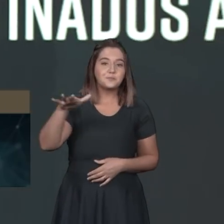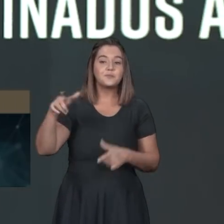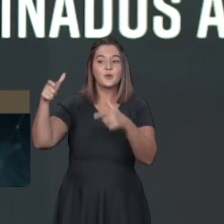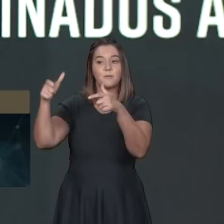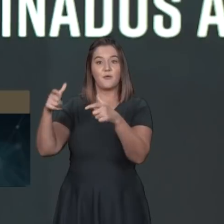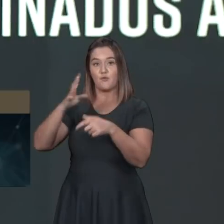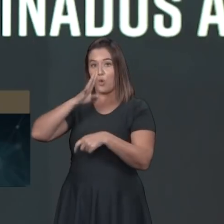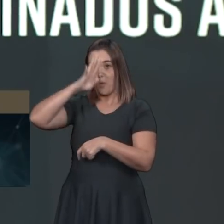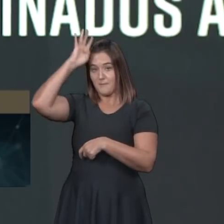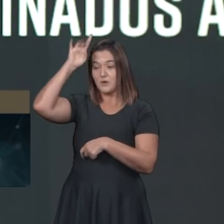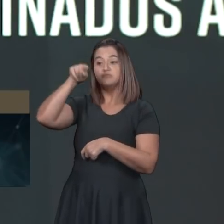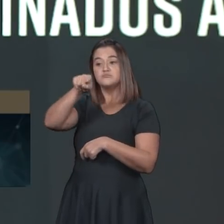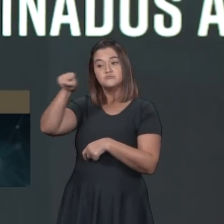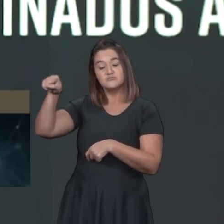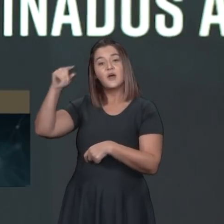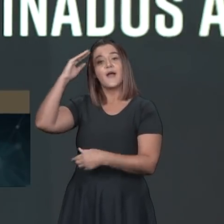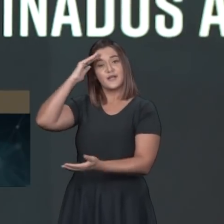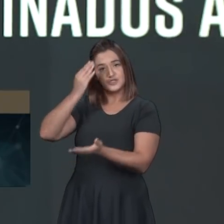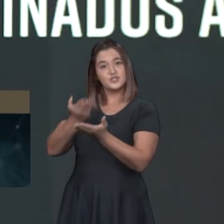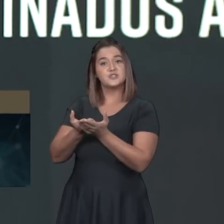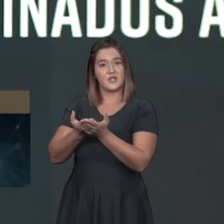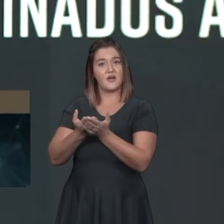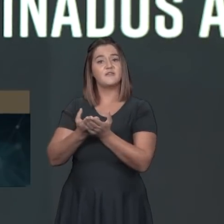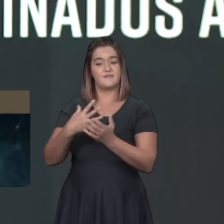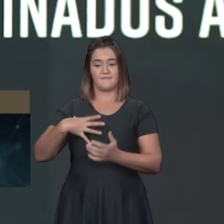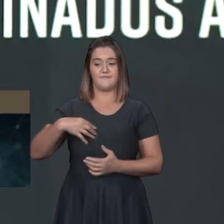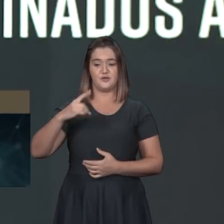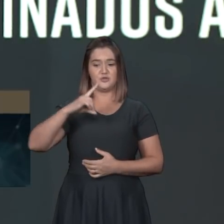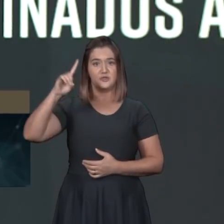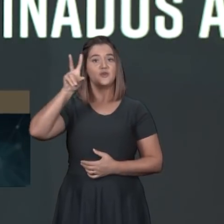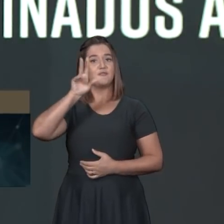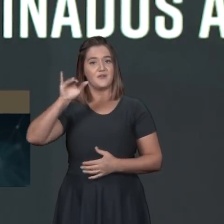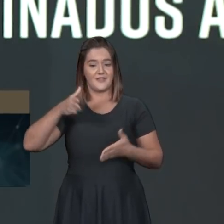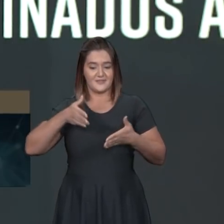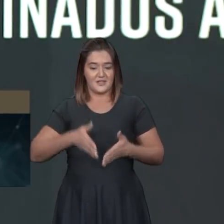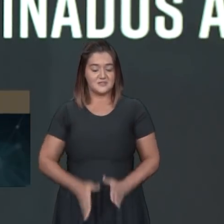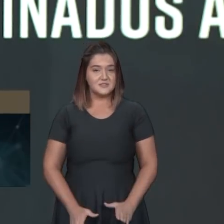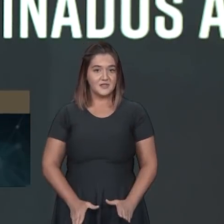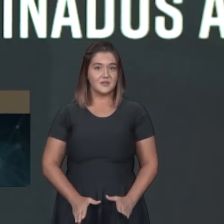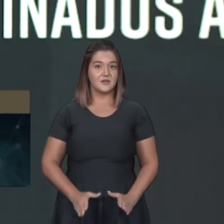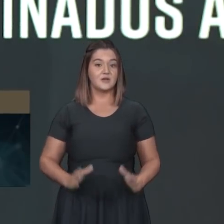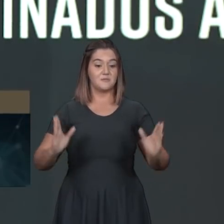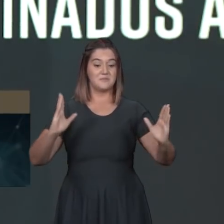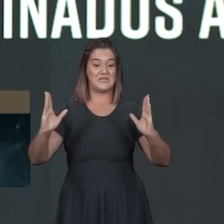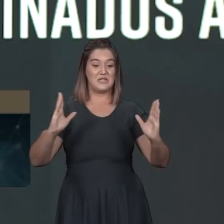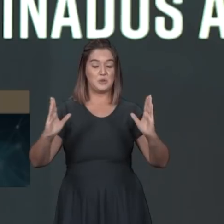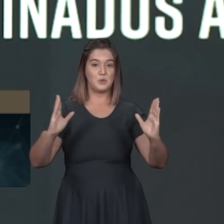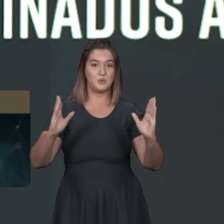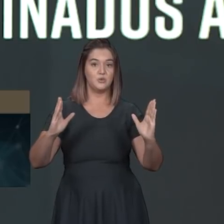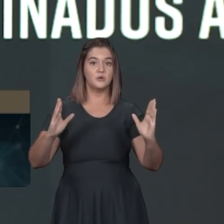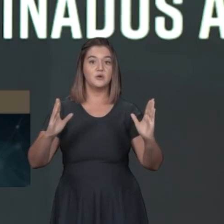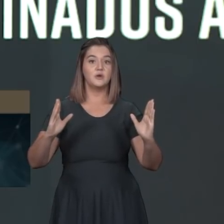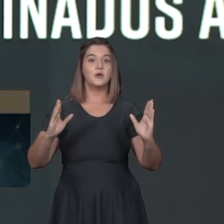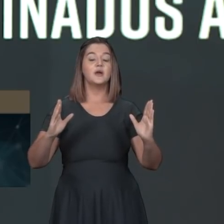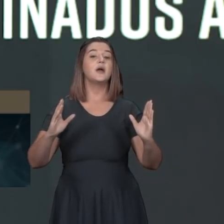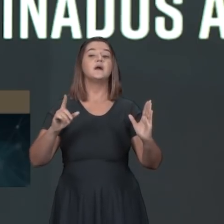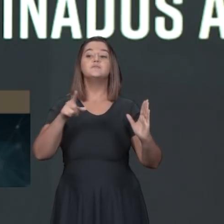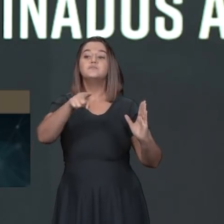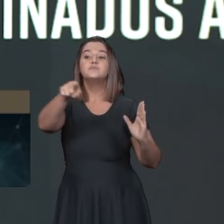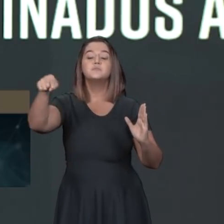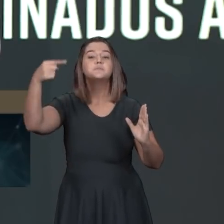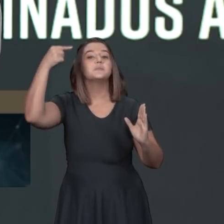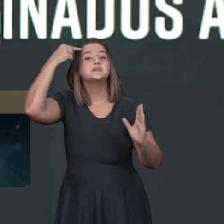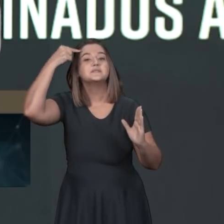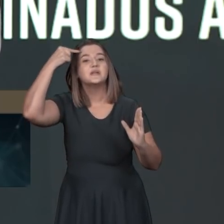que acreditavam que o Messias estava para chegar, curiosamente, naquela época em que Jesus estava para nascer, e erroneamente pensaram